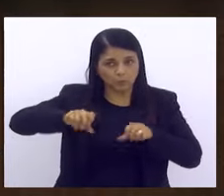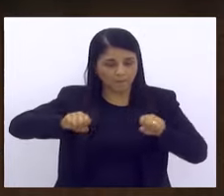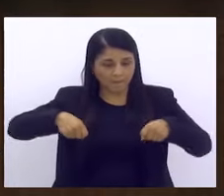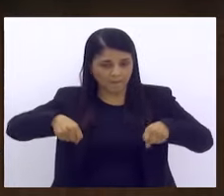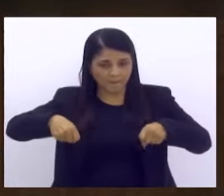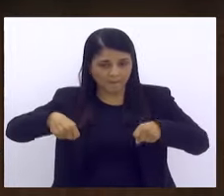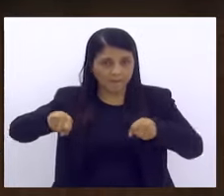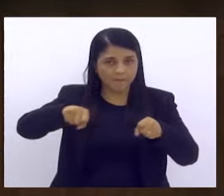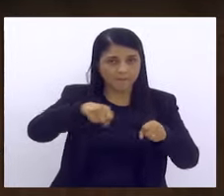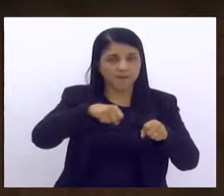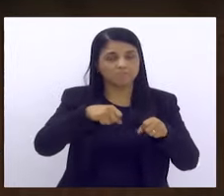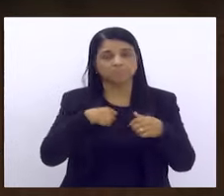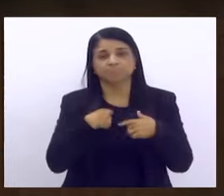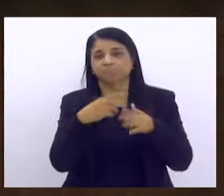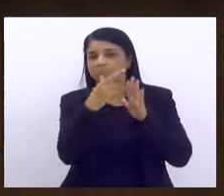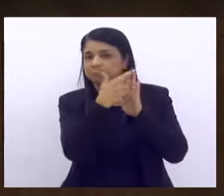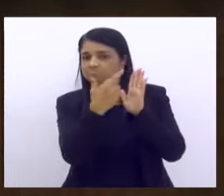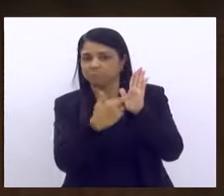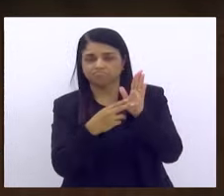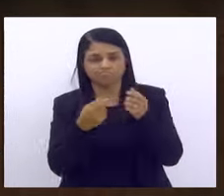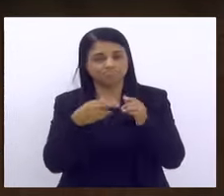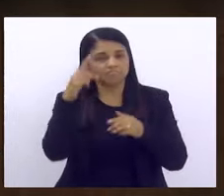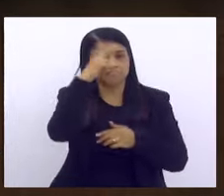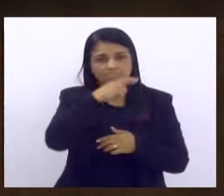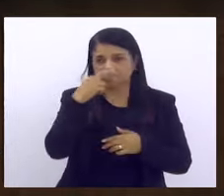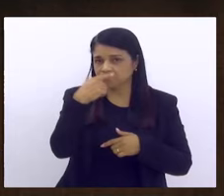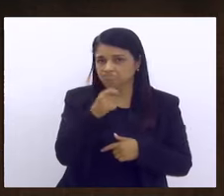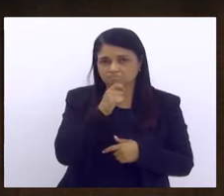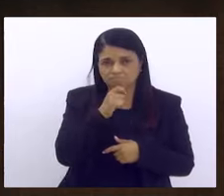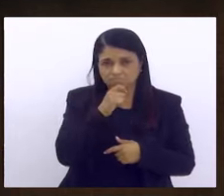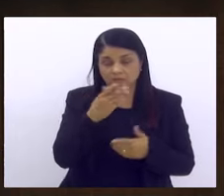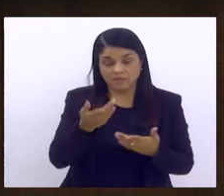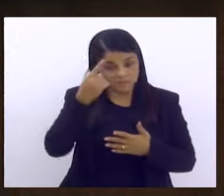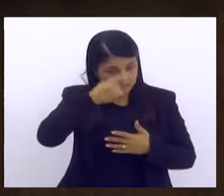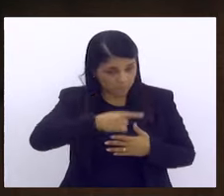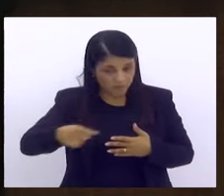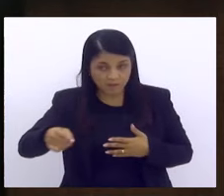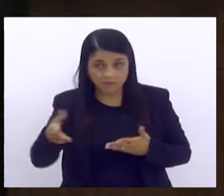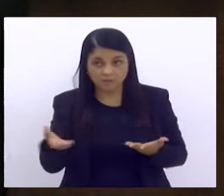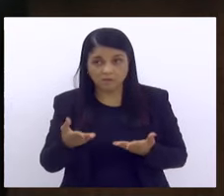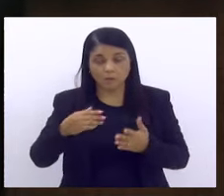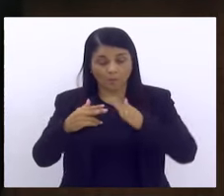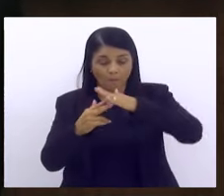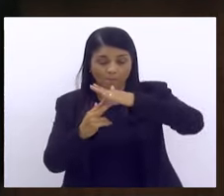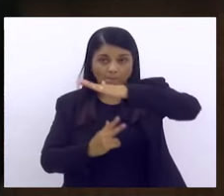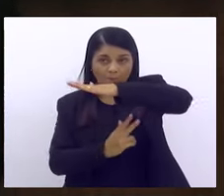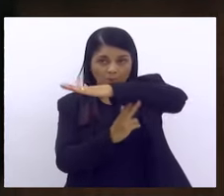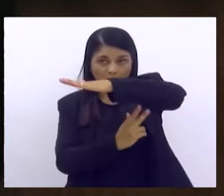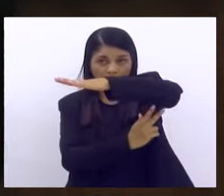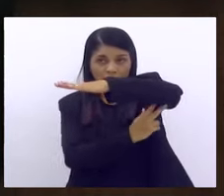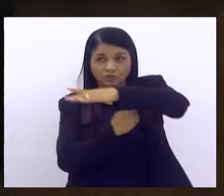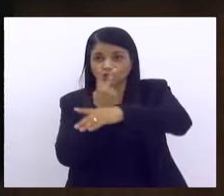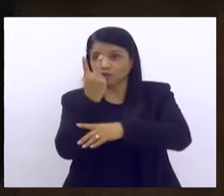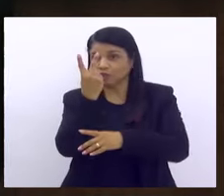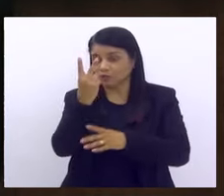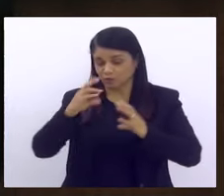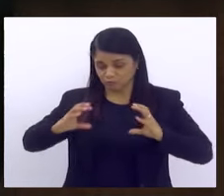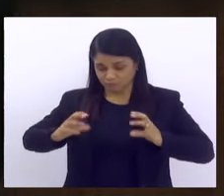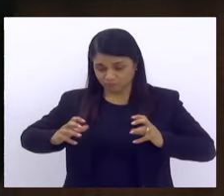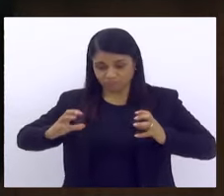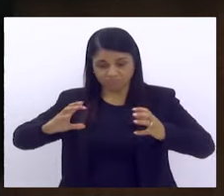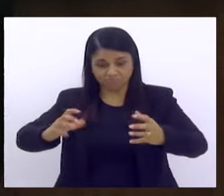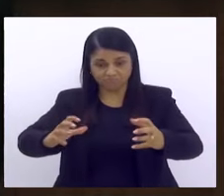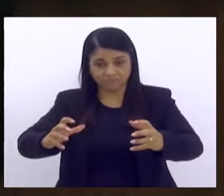sem critério de fiscalização nenhum. Essa semana mesmo, deputado Flávio Serafim, eu estava na ponte, tinha dois ciclomotores na